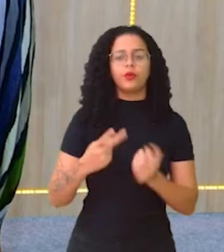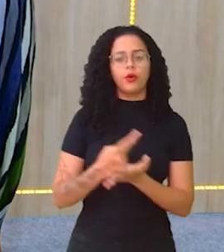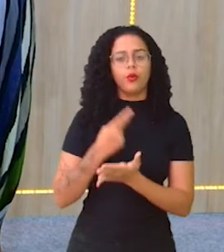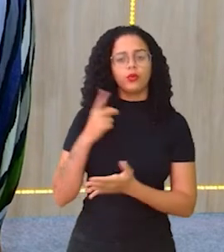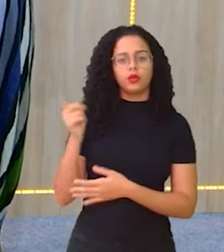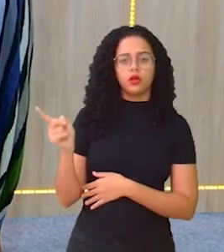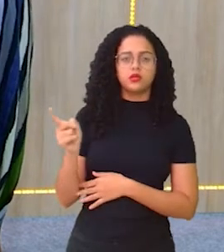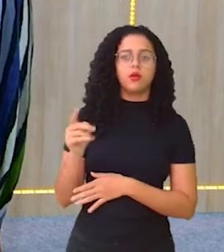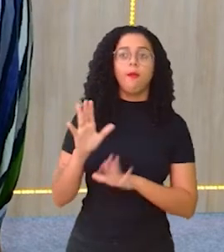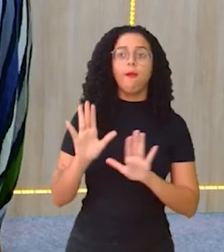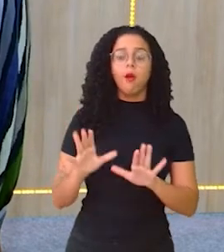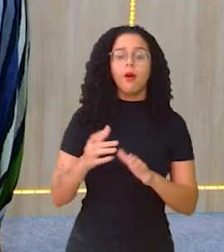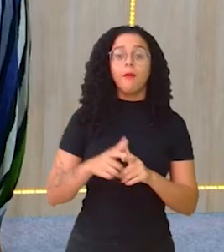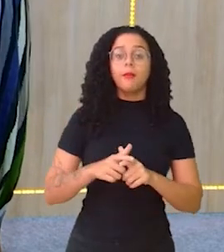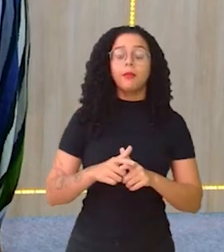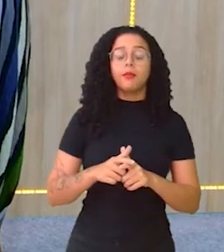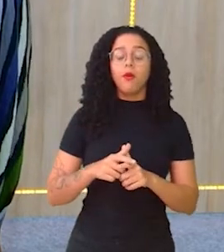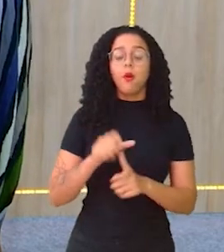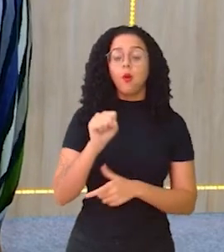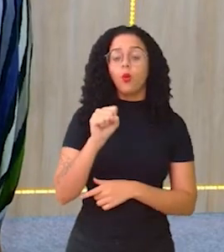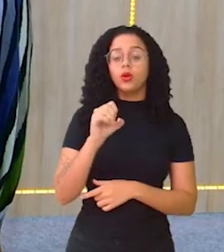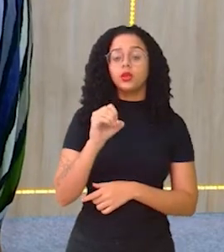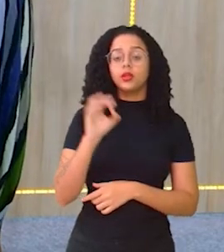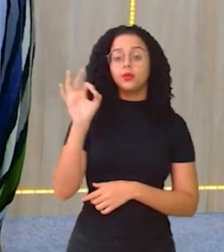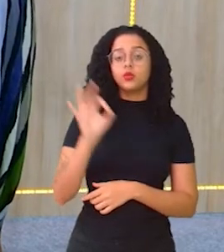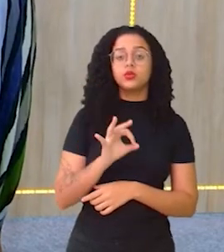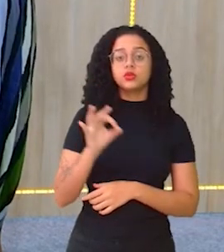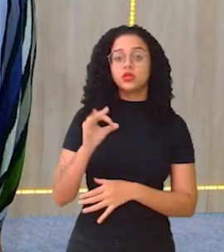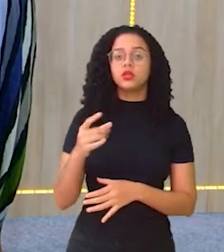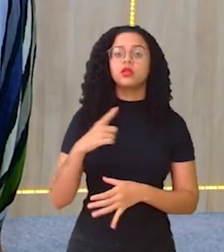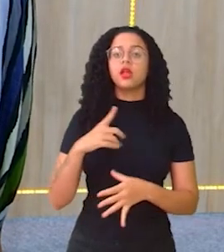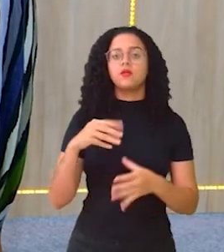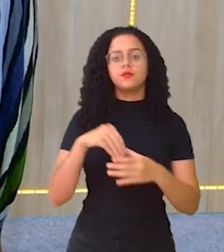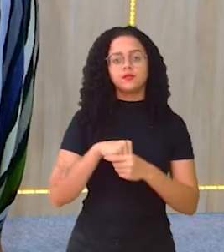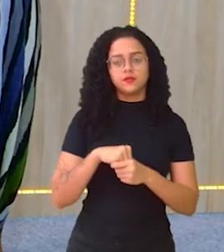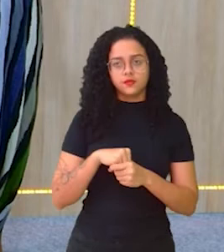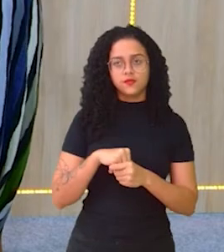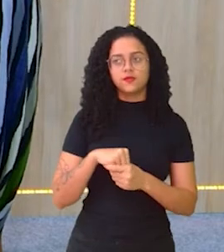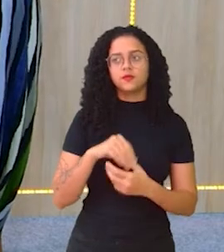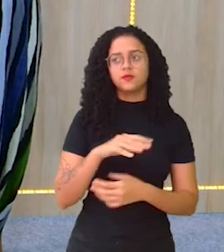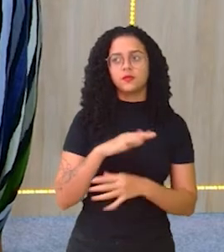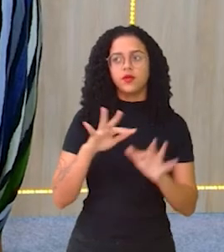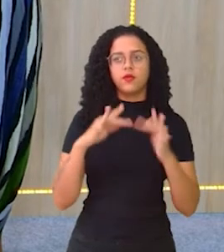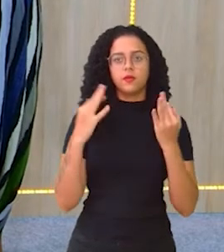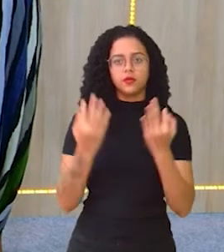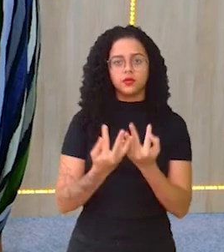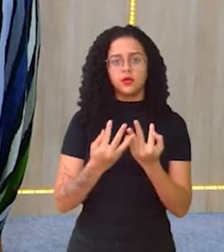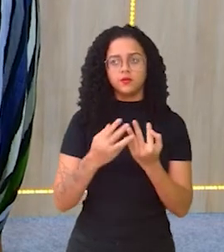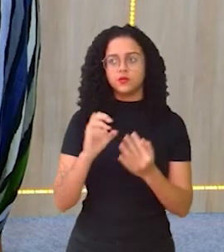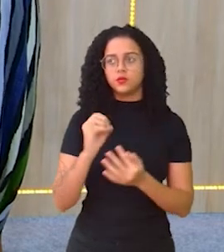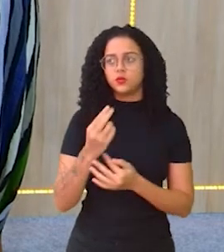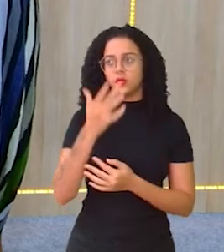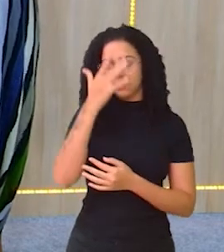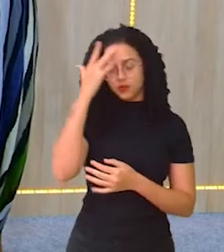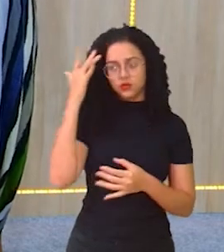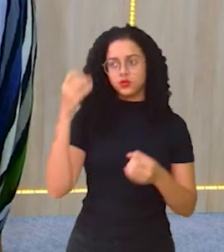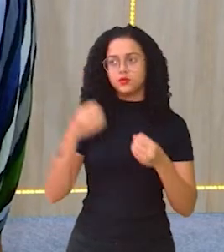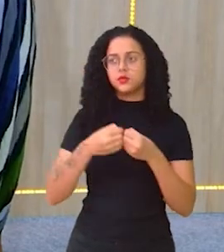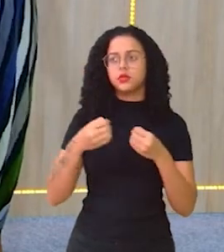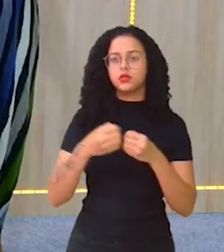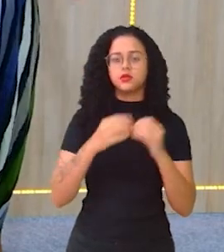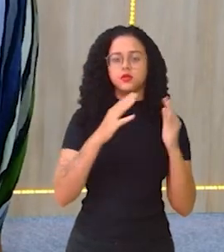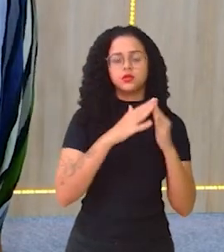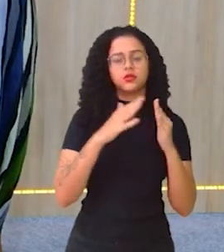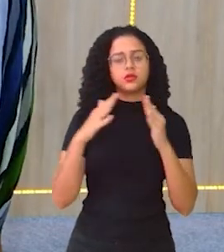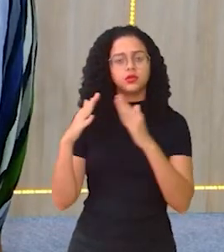que mais de 80% dos casos se dá dentro desse âmbito familiar, ou de pessoas próximas,